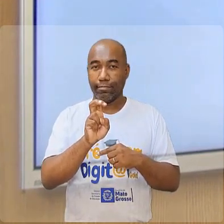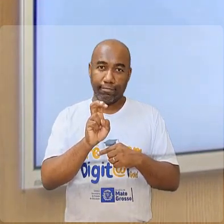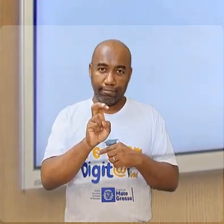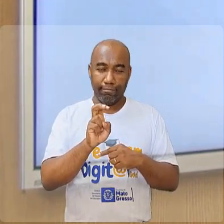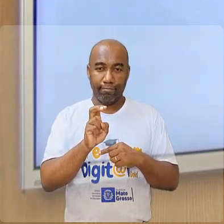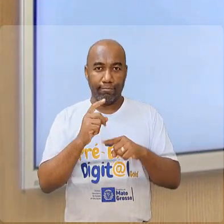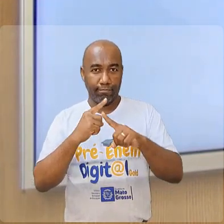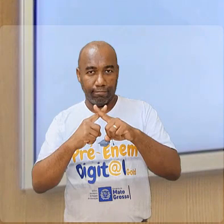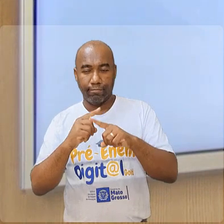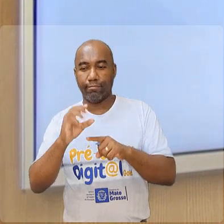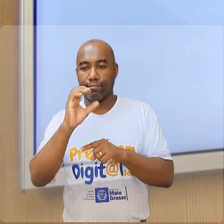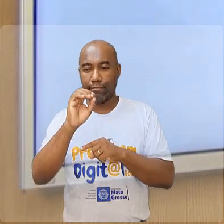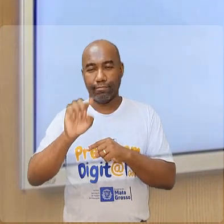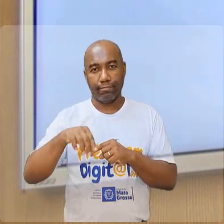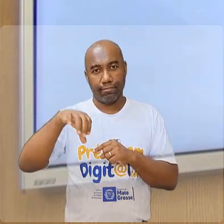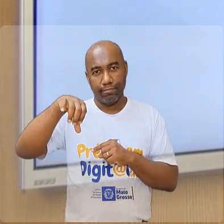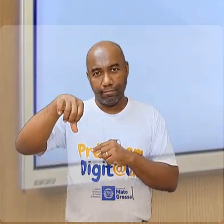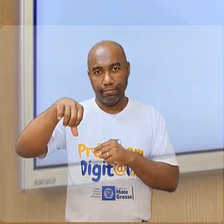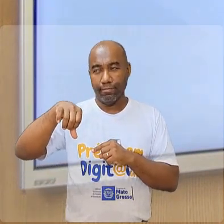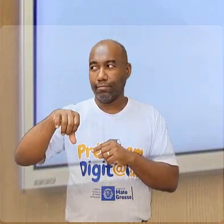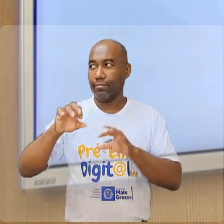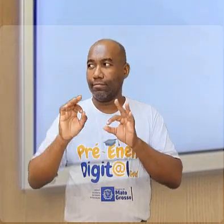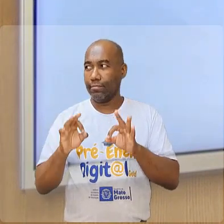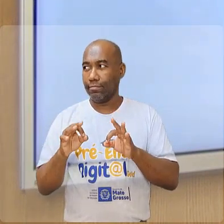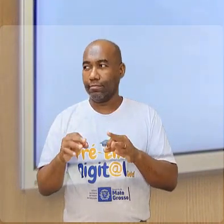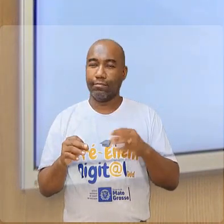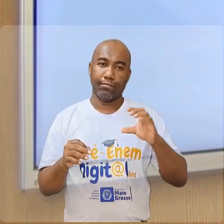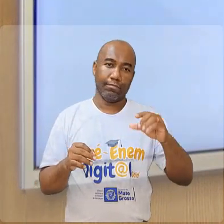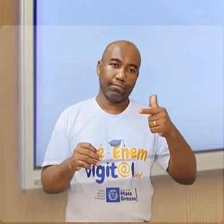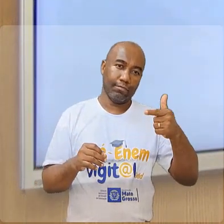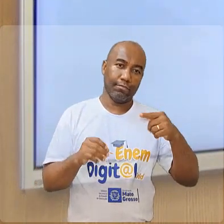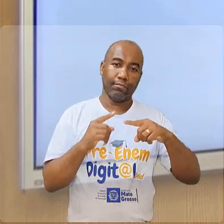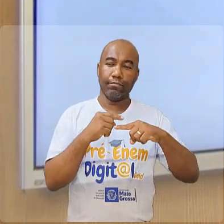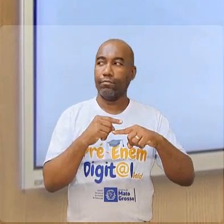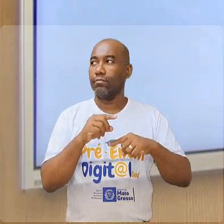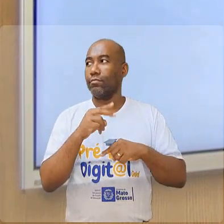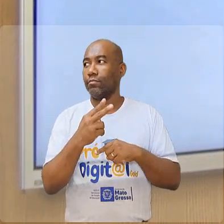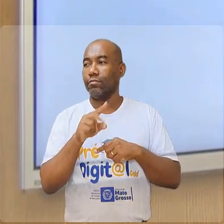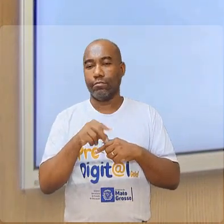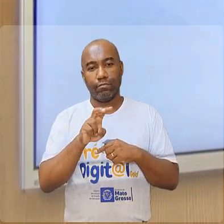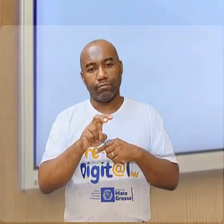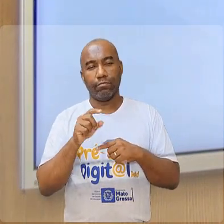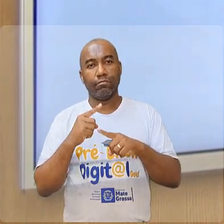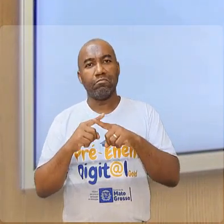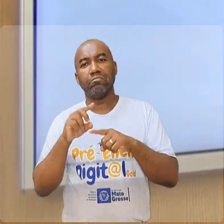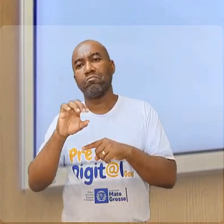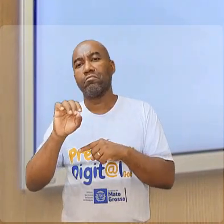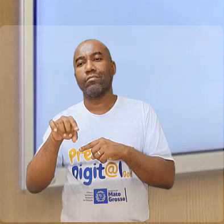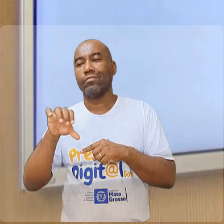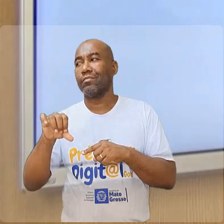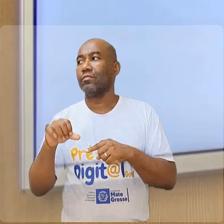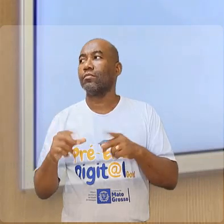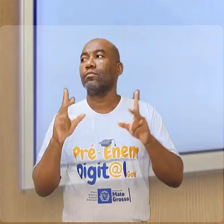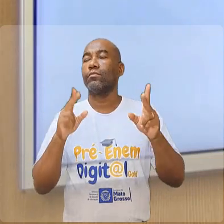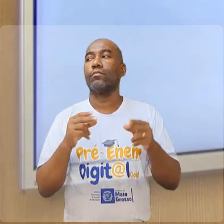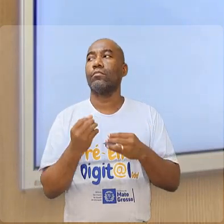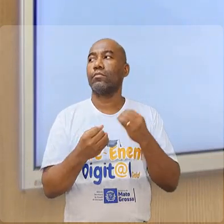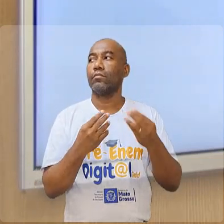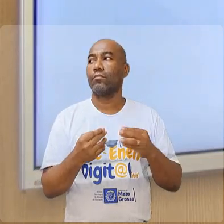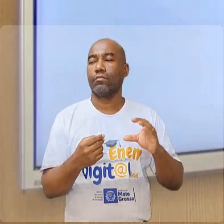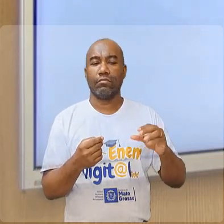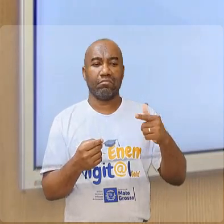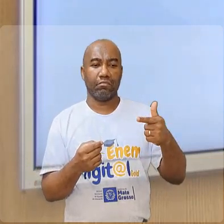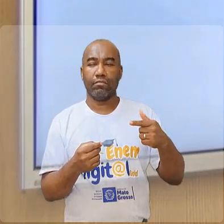e a sombra 0,9 valor aqui no nosso n né se você multiplicar 2,5 x